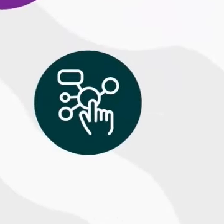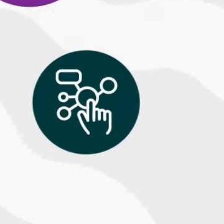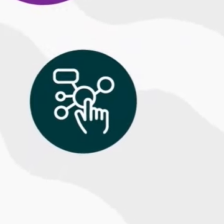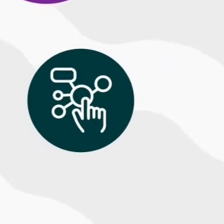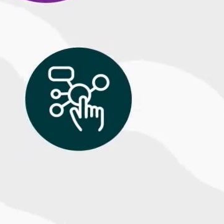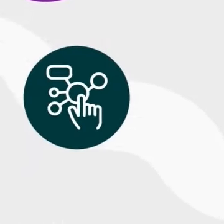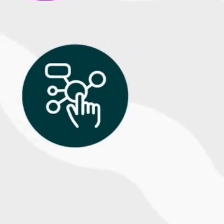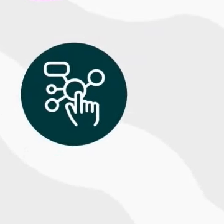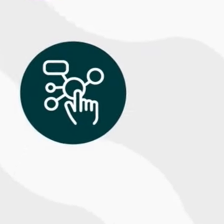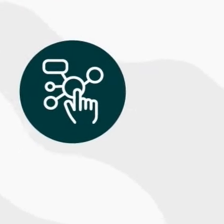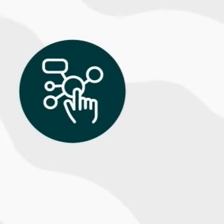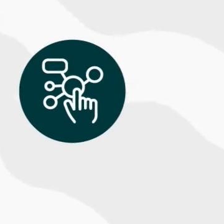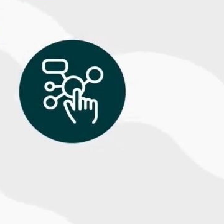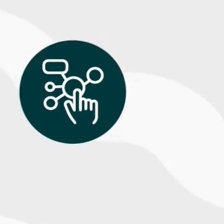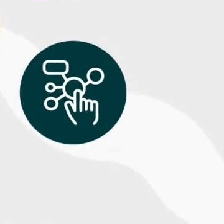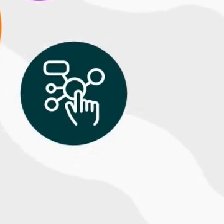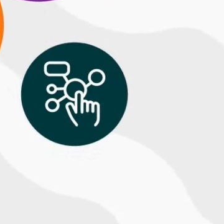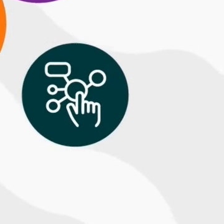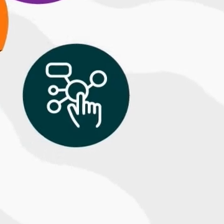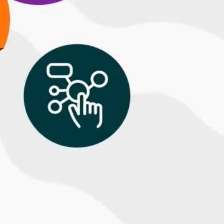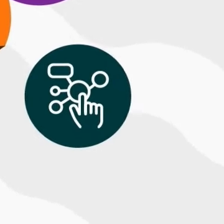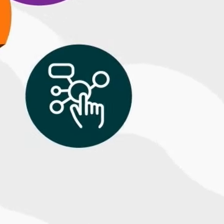aqui n